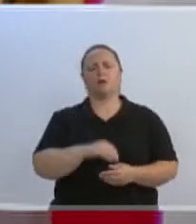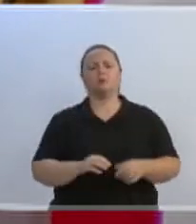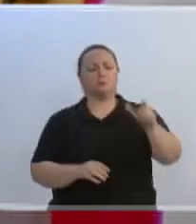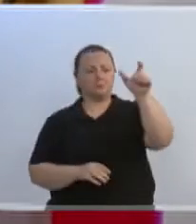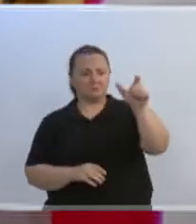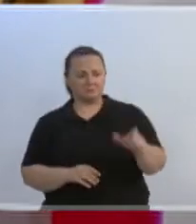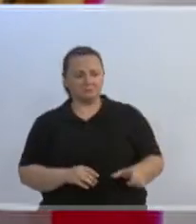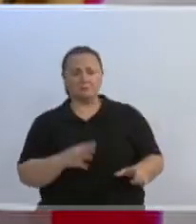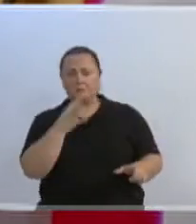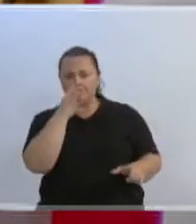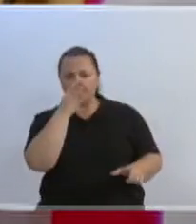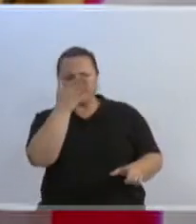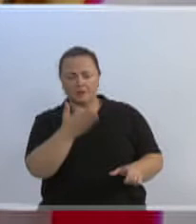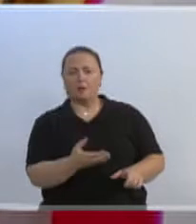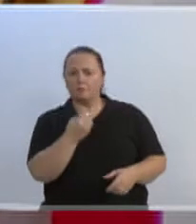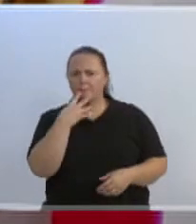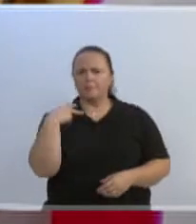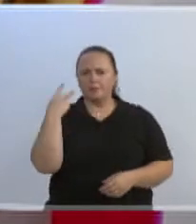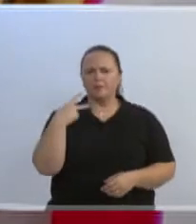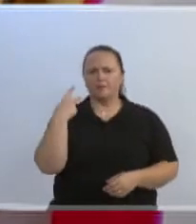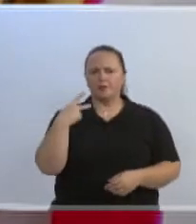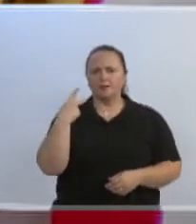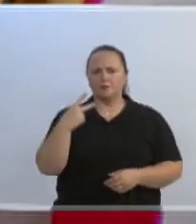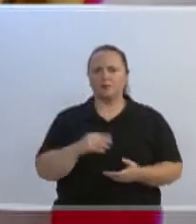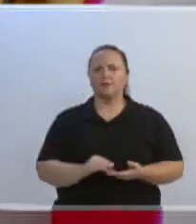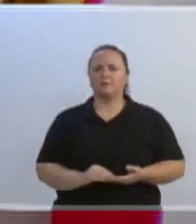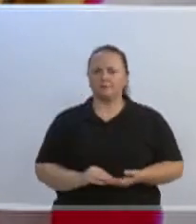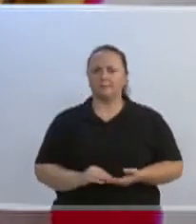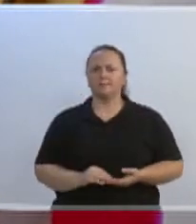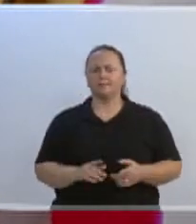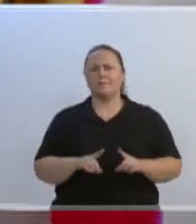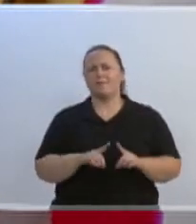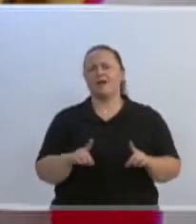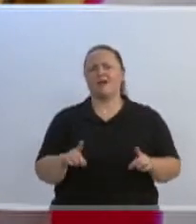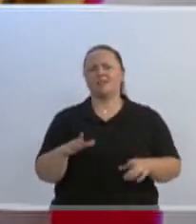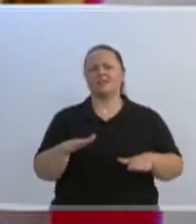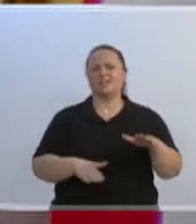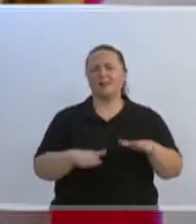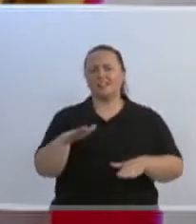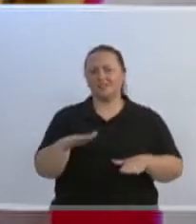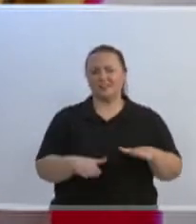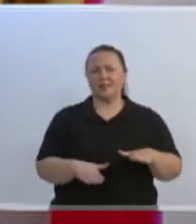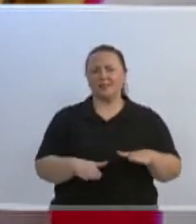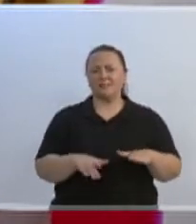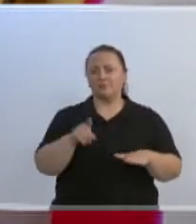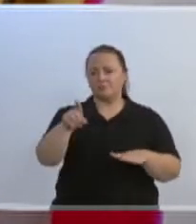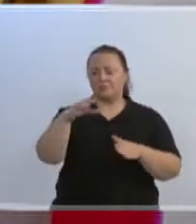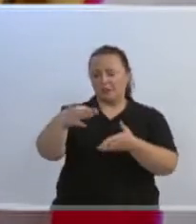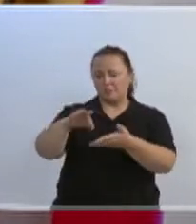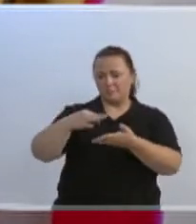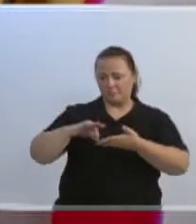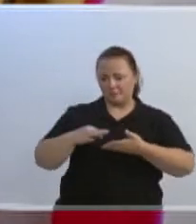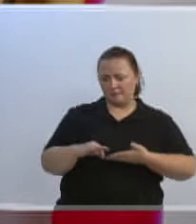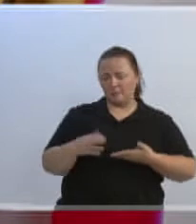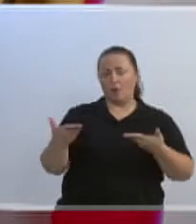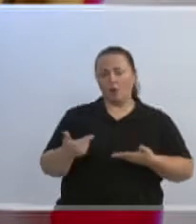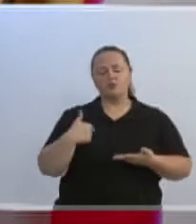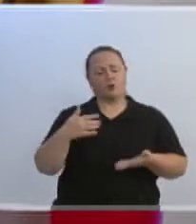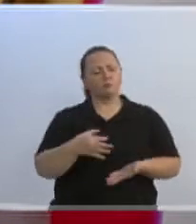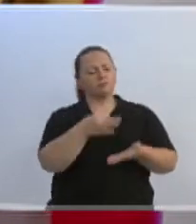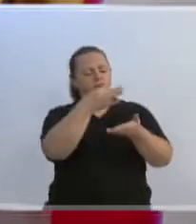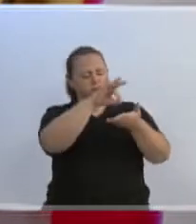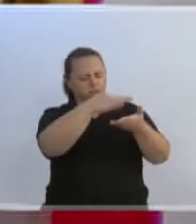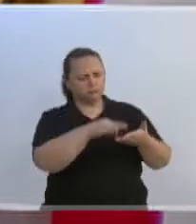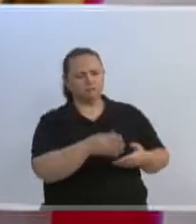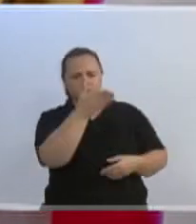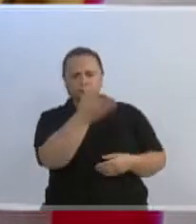Excelência. Vossa Excelência é um bom vereador, só que tem horas, como eu sou corrigido, Vossa Excelência, eu acho que também tem que entender essa questão.